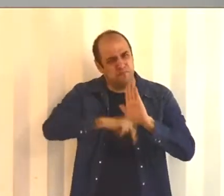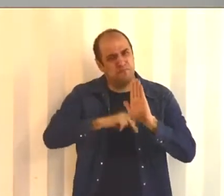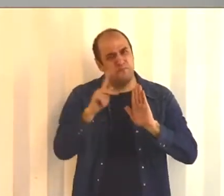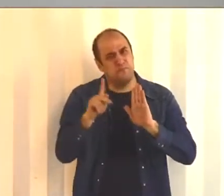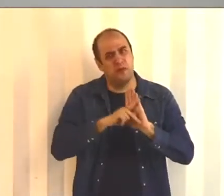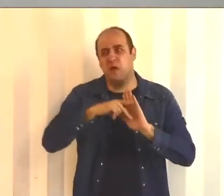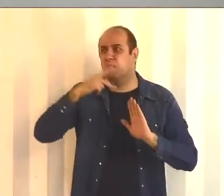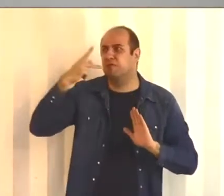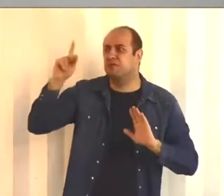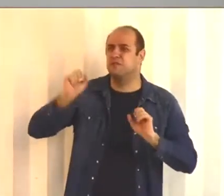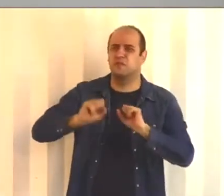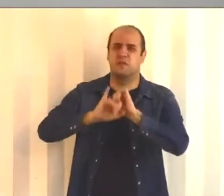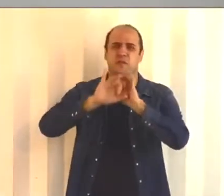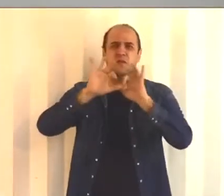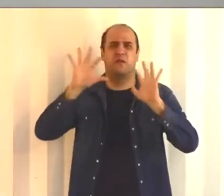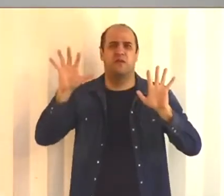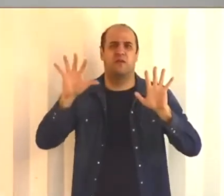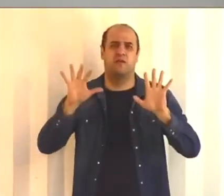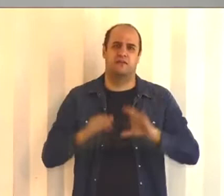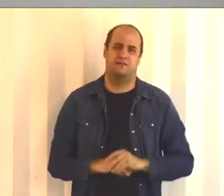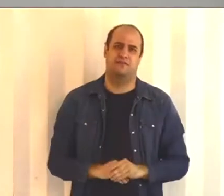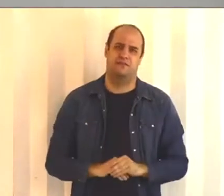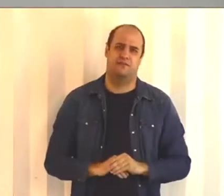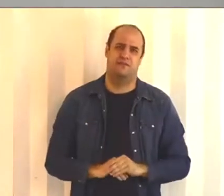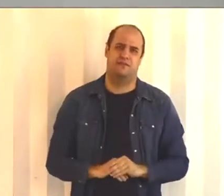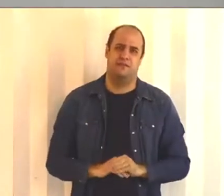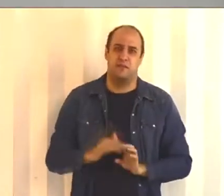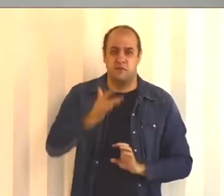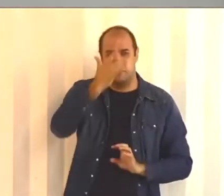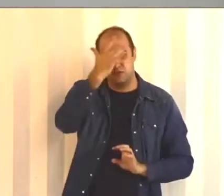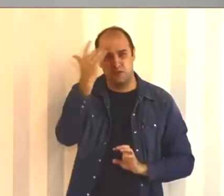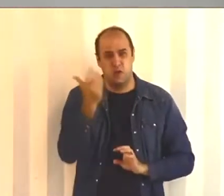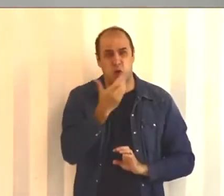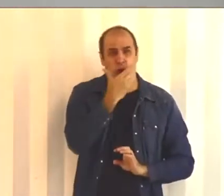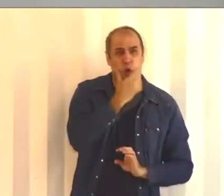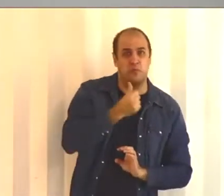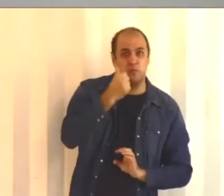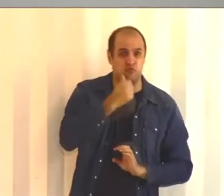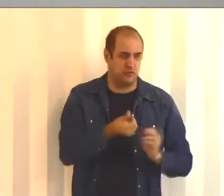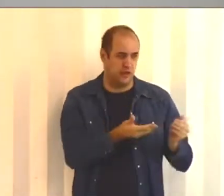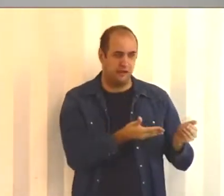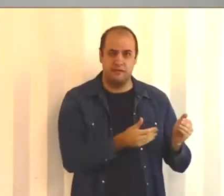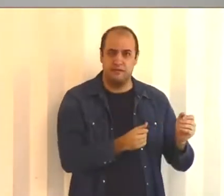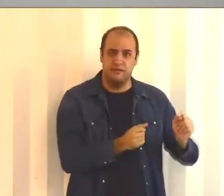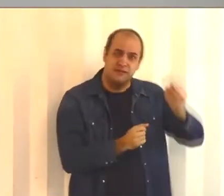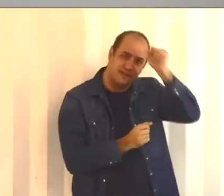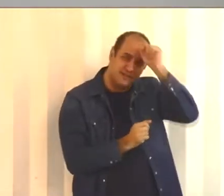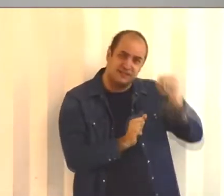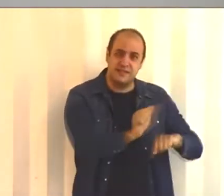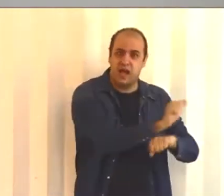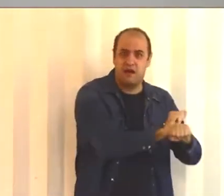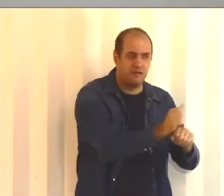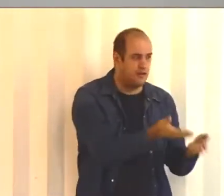aqui incluía praticamente o impossível, um homem e uma mulher muito idosos, e o nascimento de um